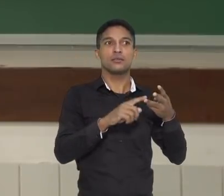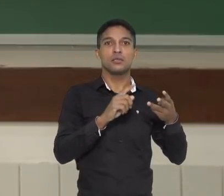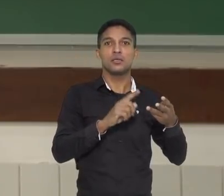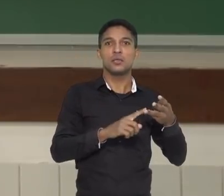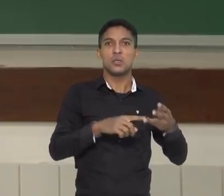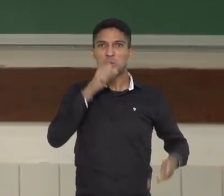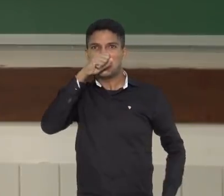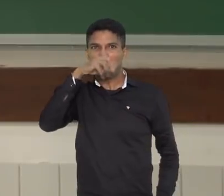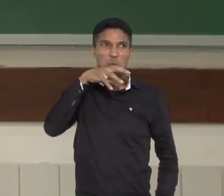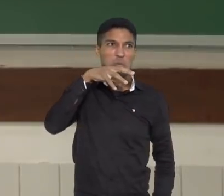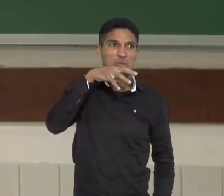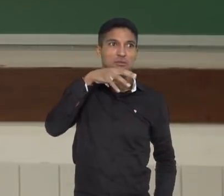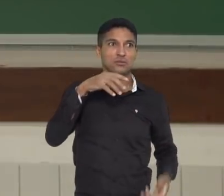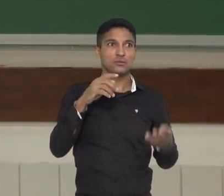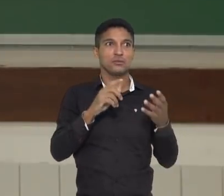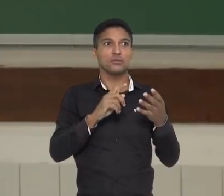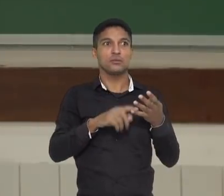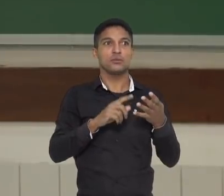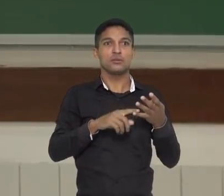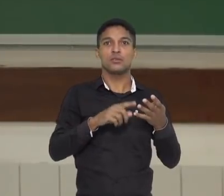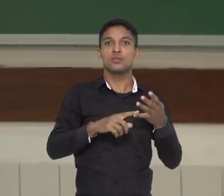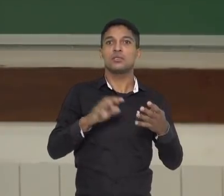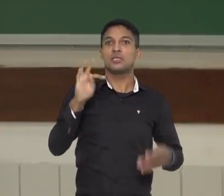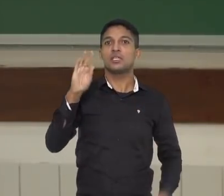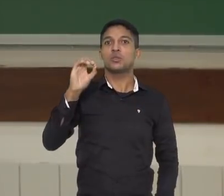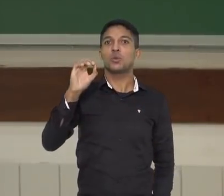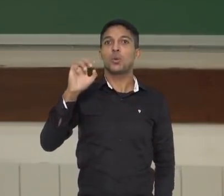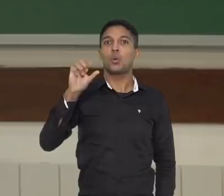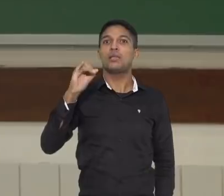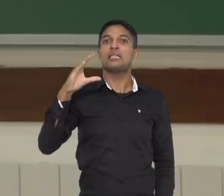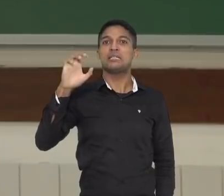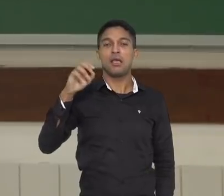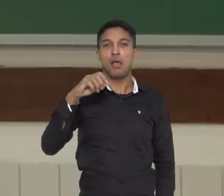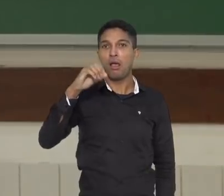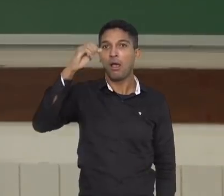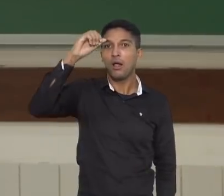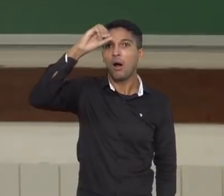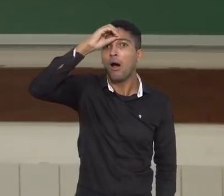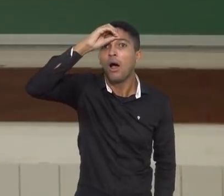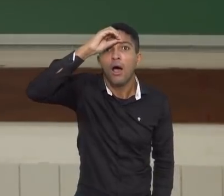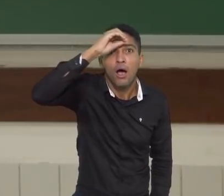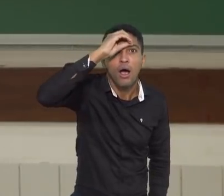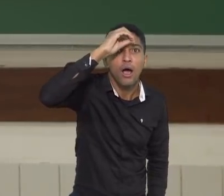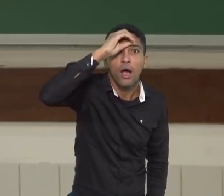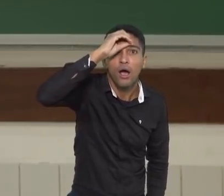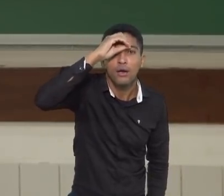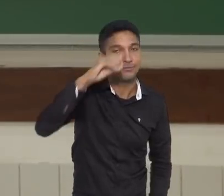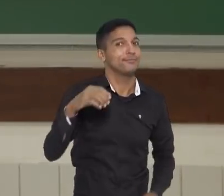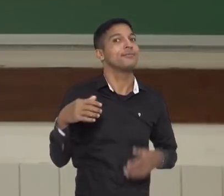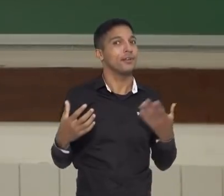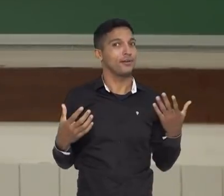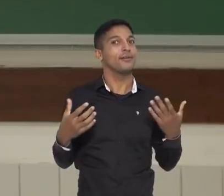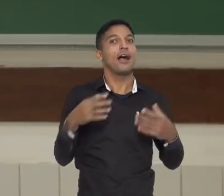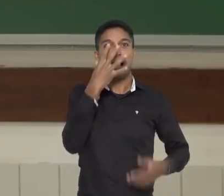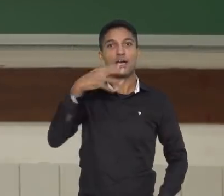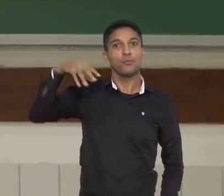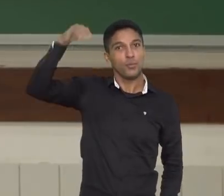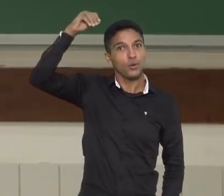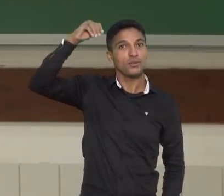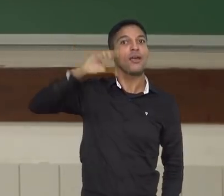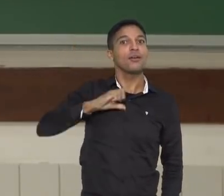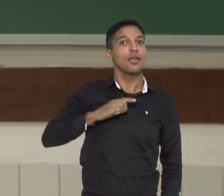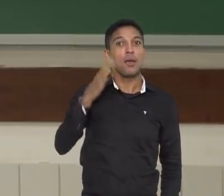está ensinando, lembram? Então, vocês gostaram dessa história? Vocês já sabem